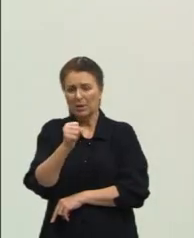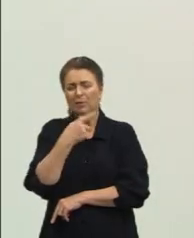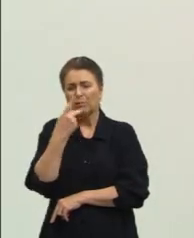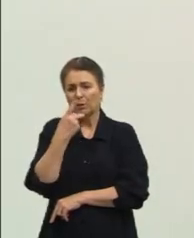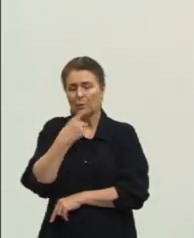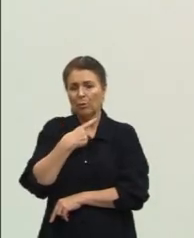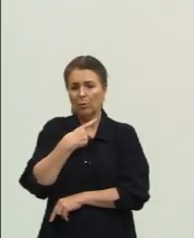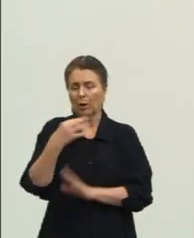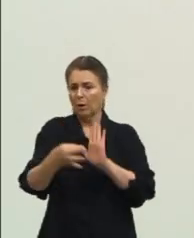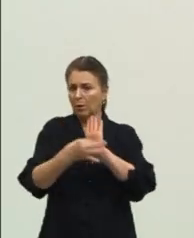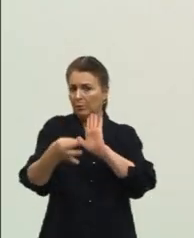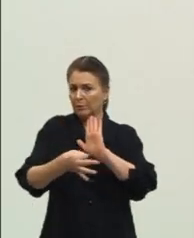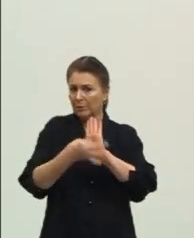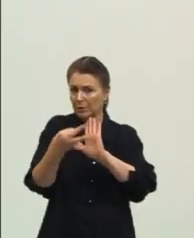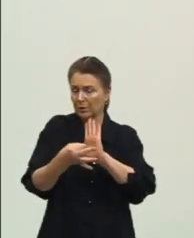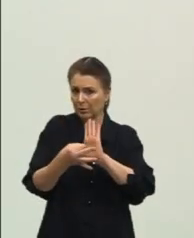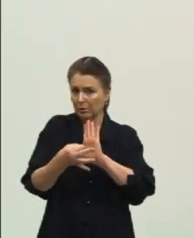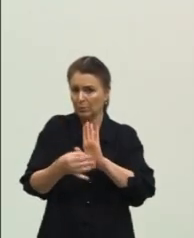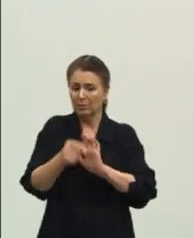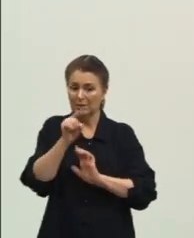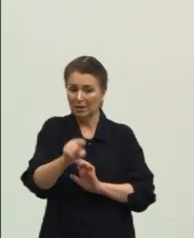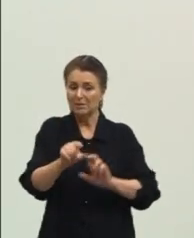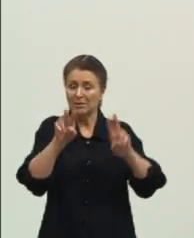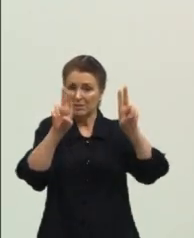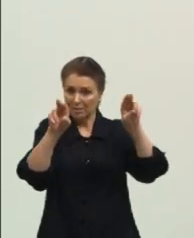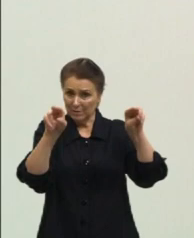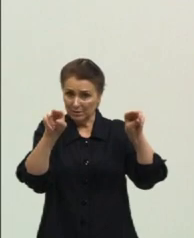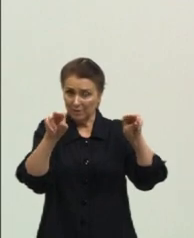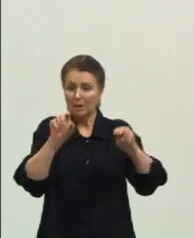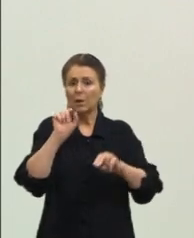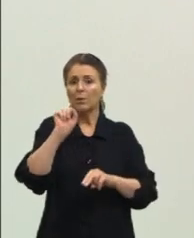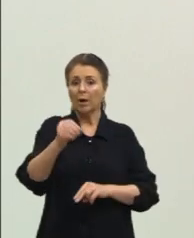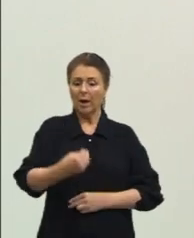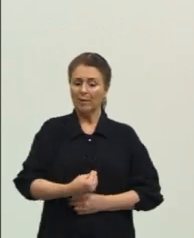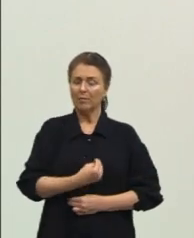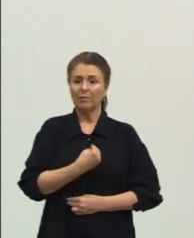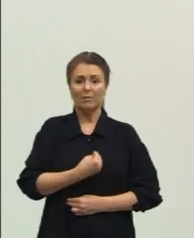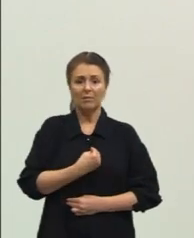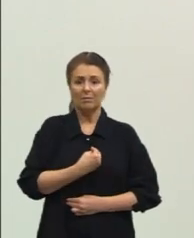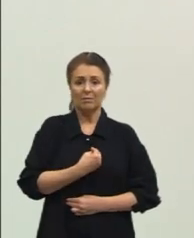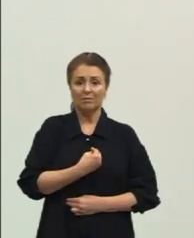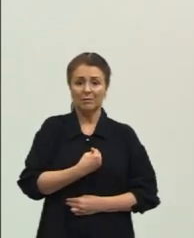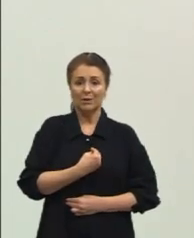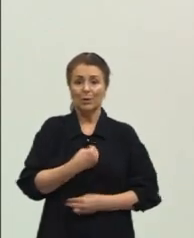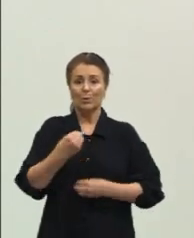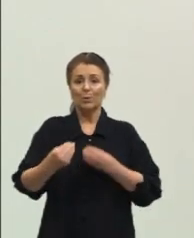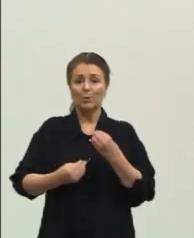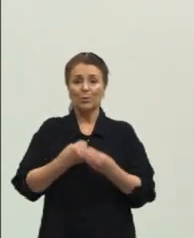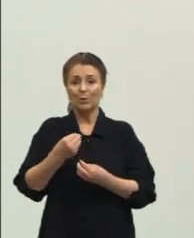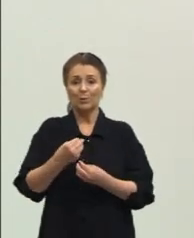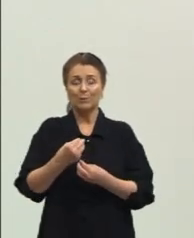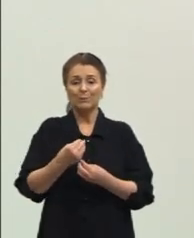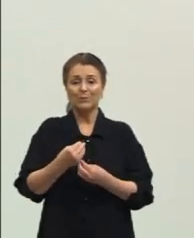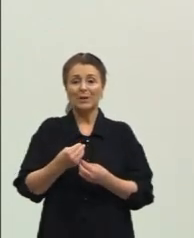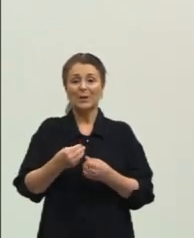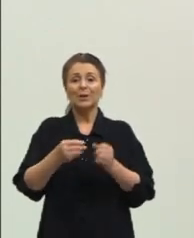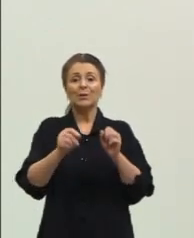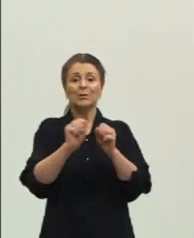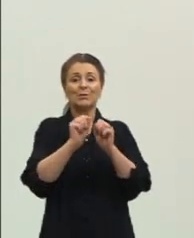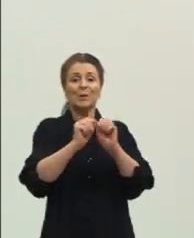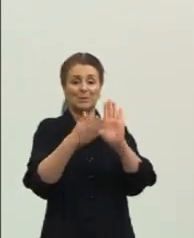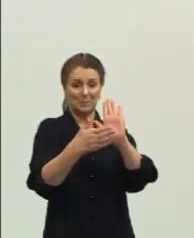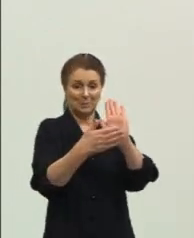esses temas Lucas citou são posicionamentos de vida né porque essa essas propostas